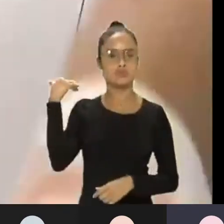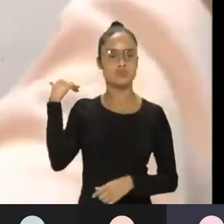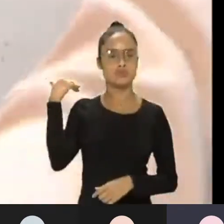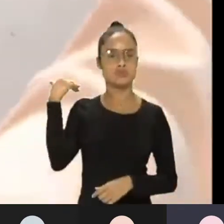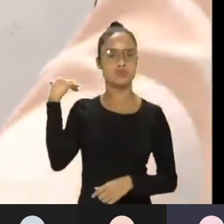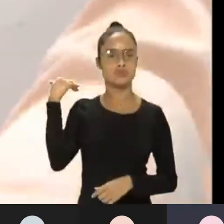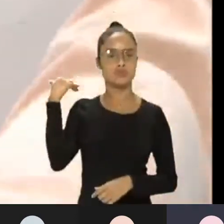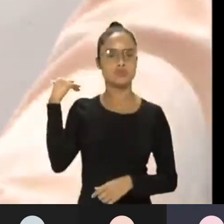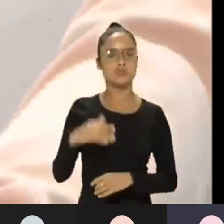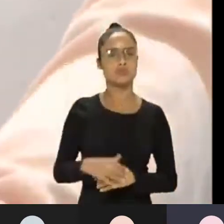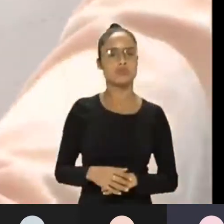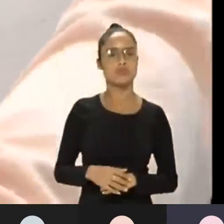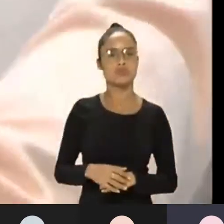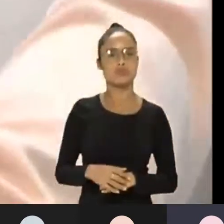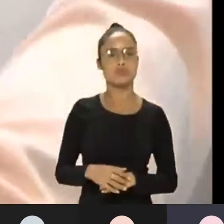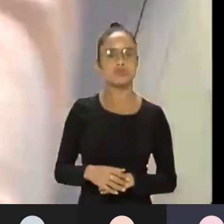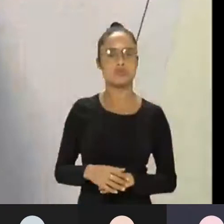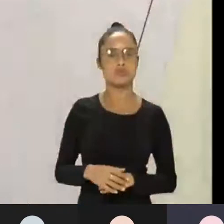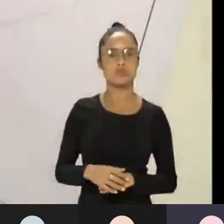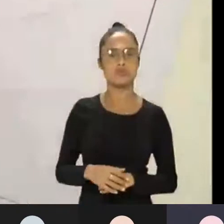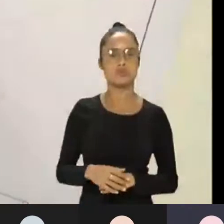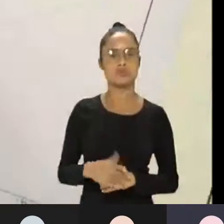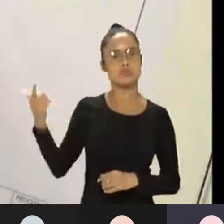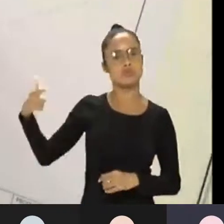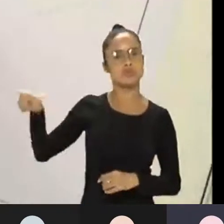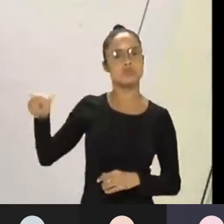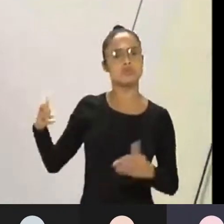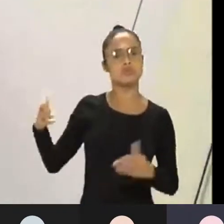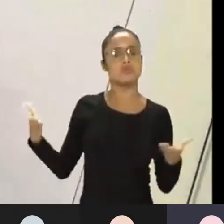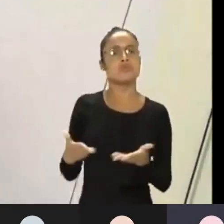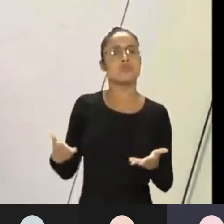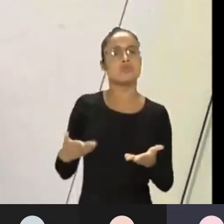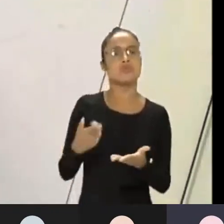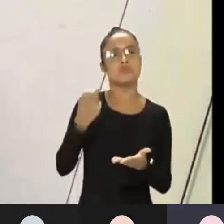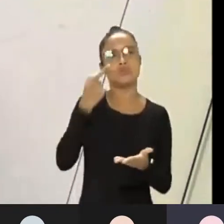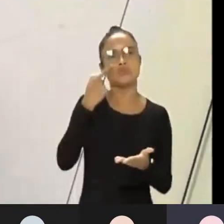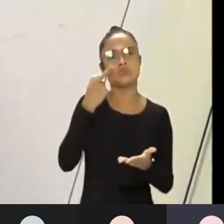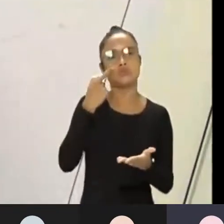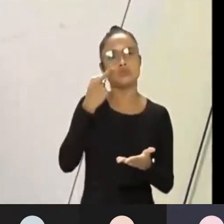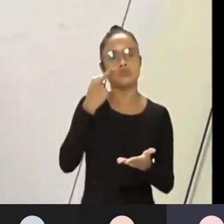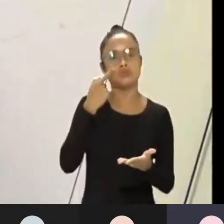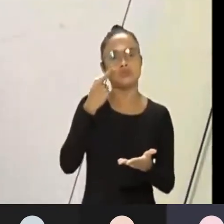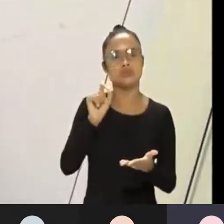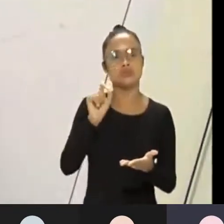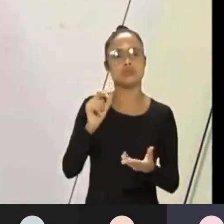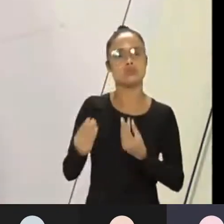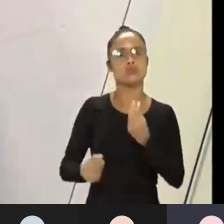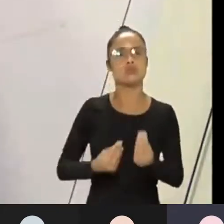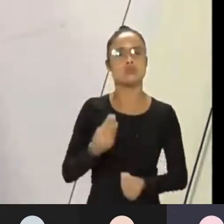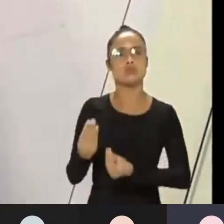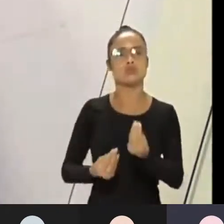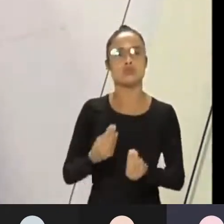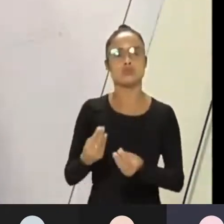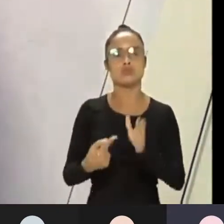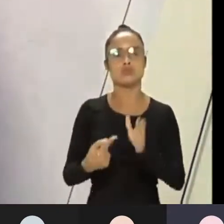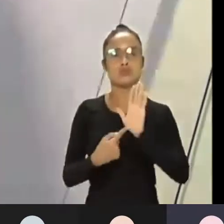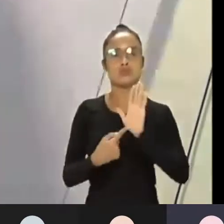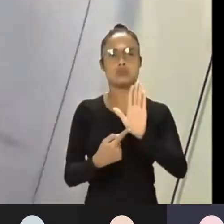por um outro que nós fizemos para você entender como representar.